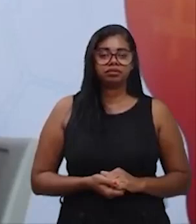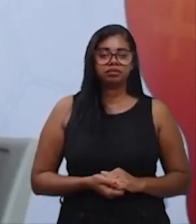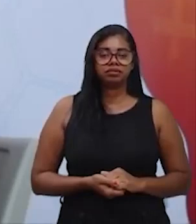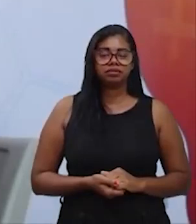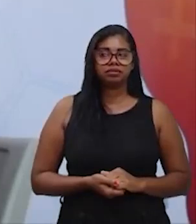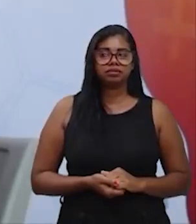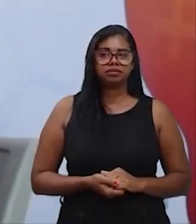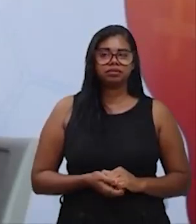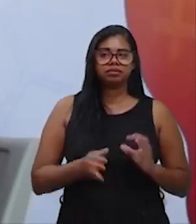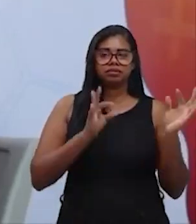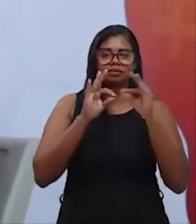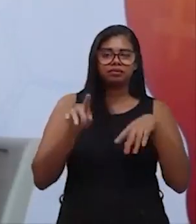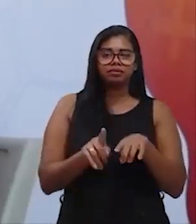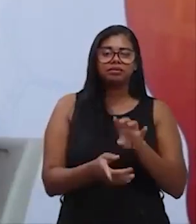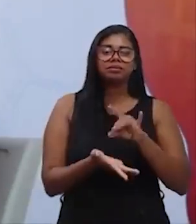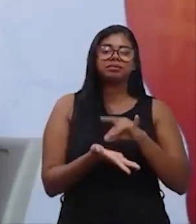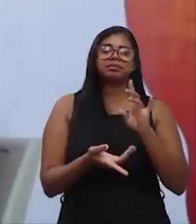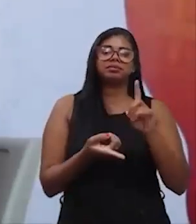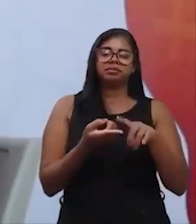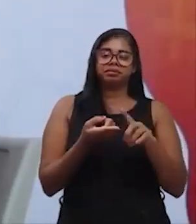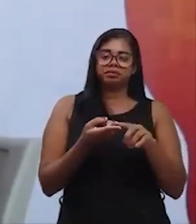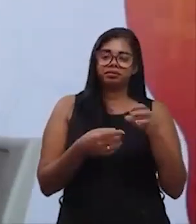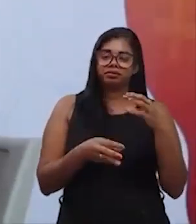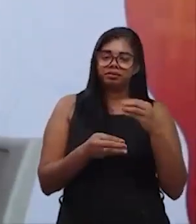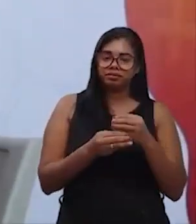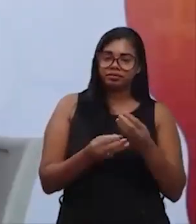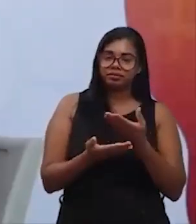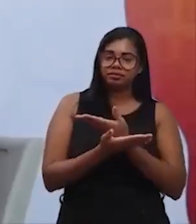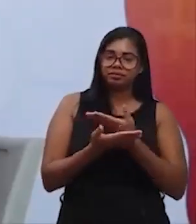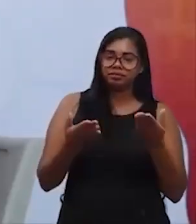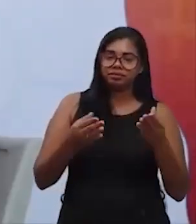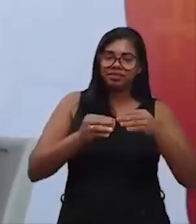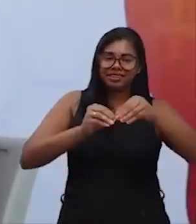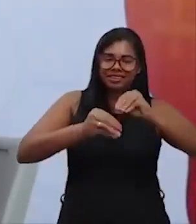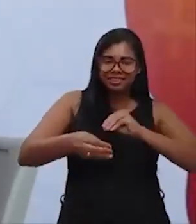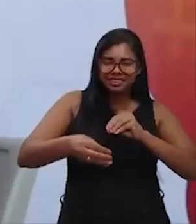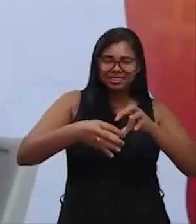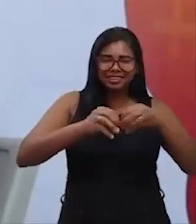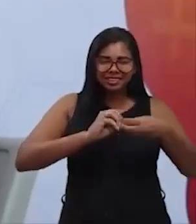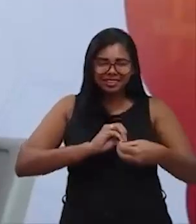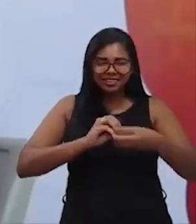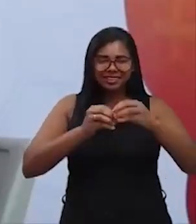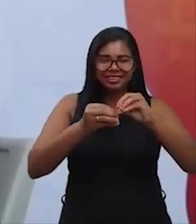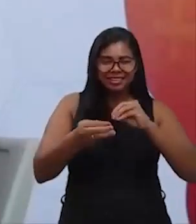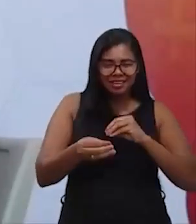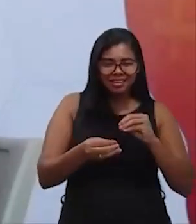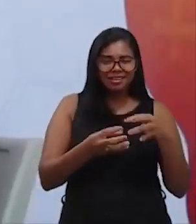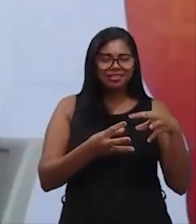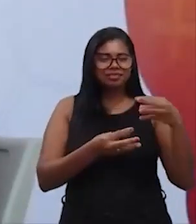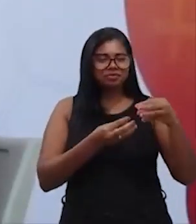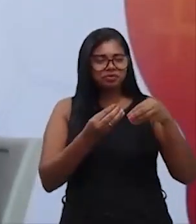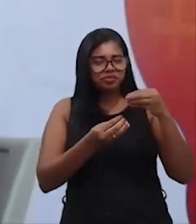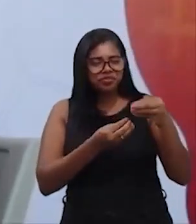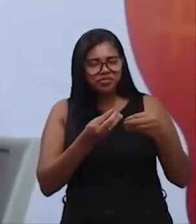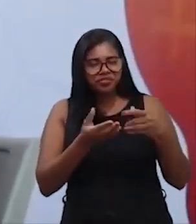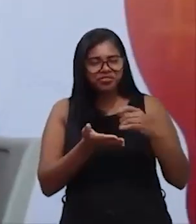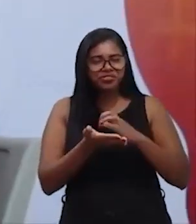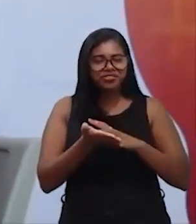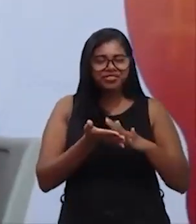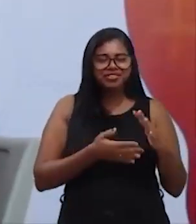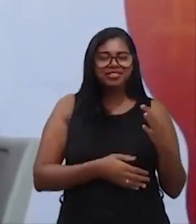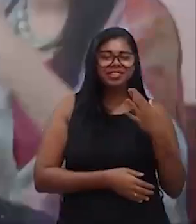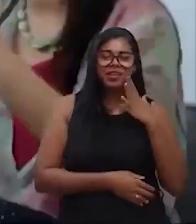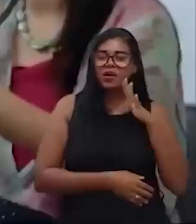para tecido, que já tem uma padronagem, quando você rasga algumas coisas, essa textura, eu acho que ela é